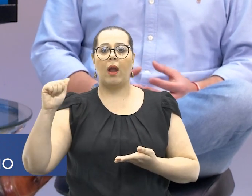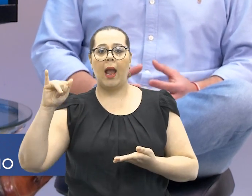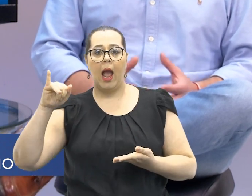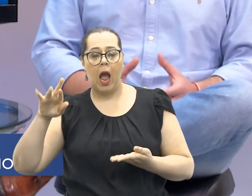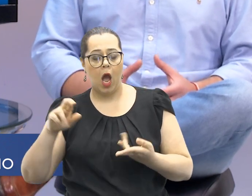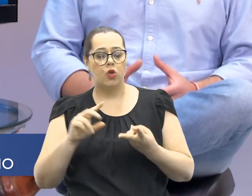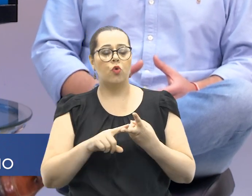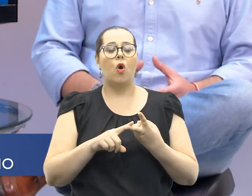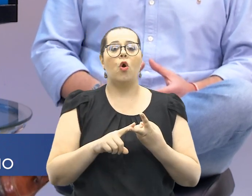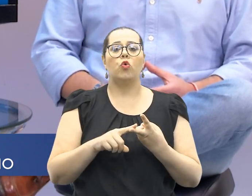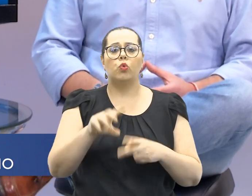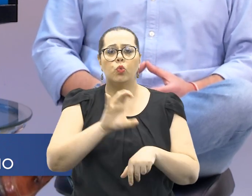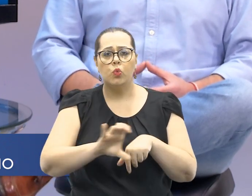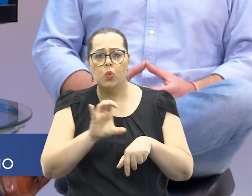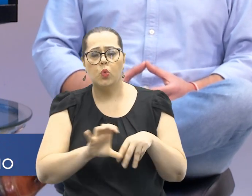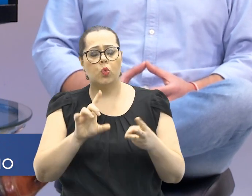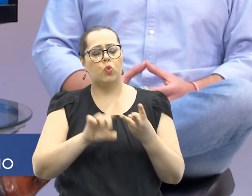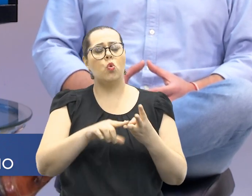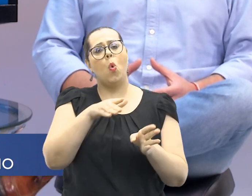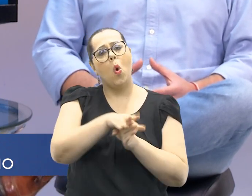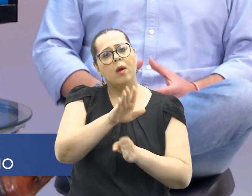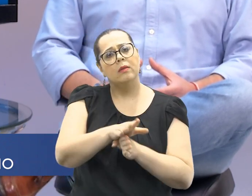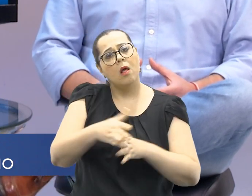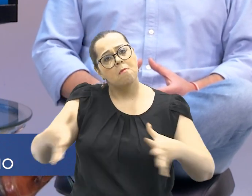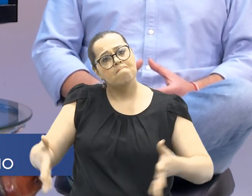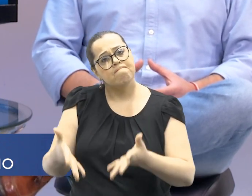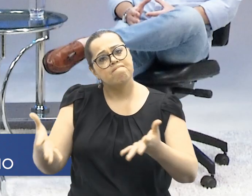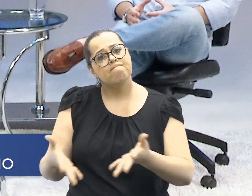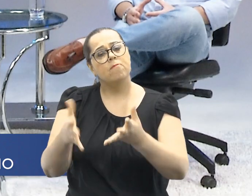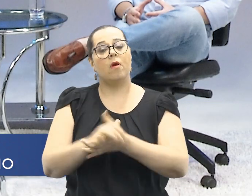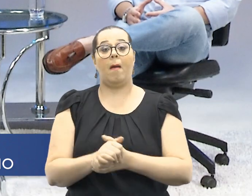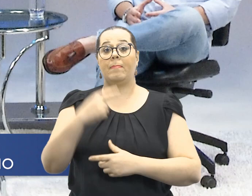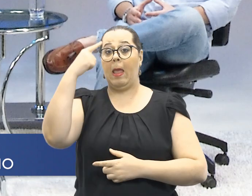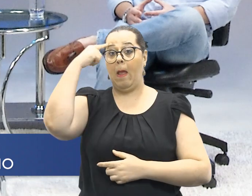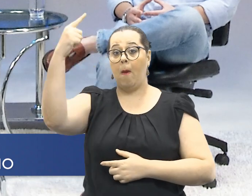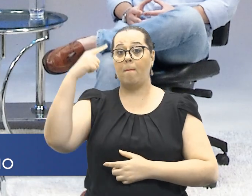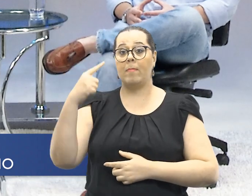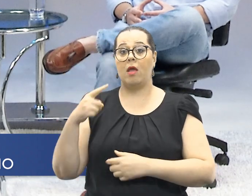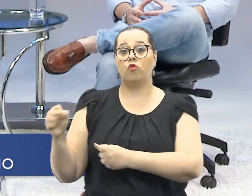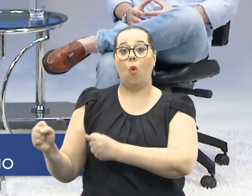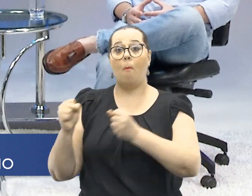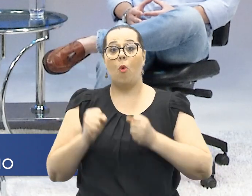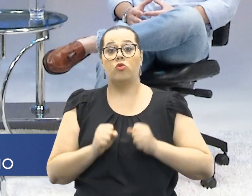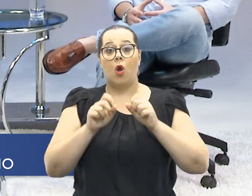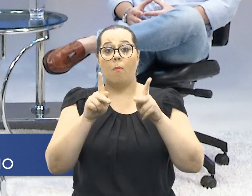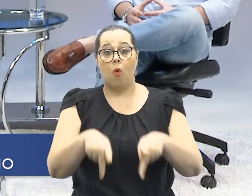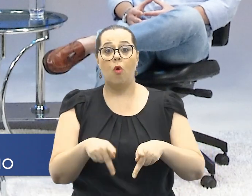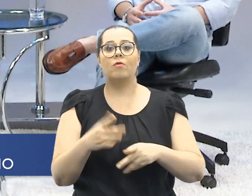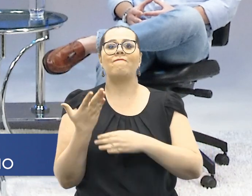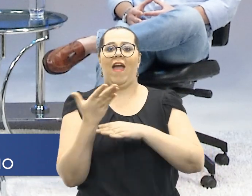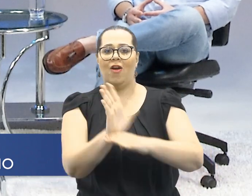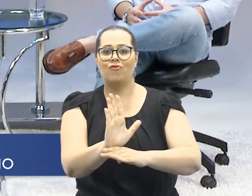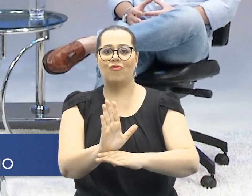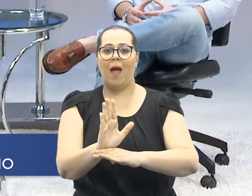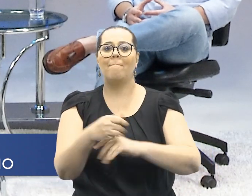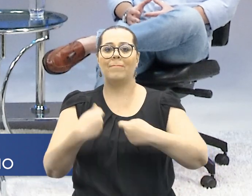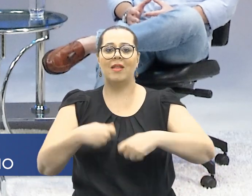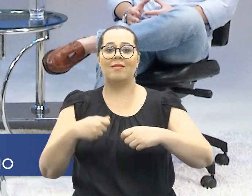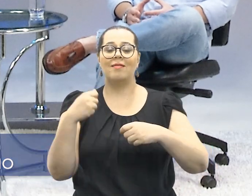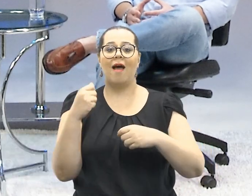condições do aumento da produção. Eu penso que o poder público tem que ajudar, o poder público tem que